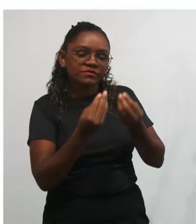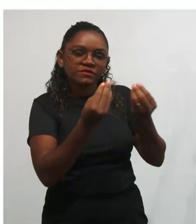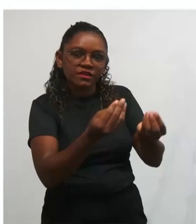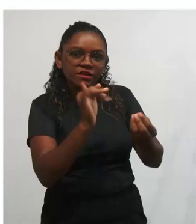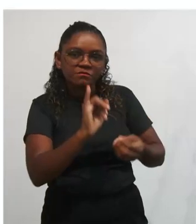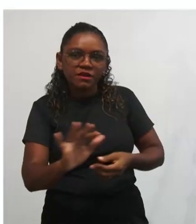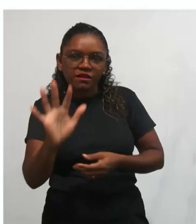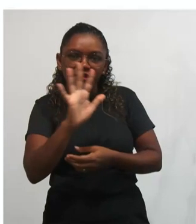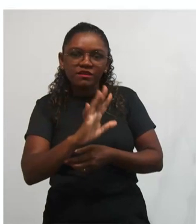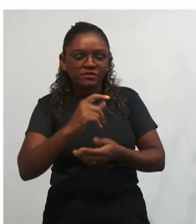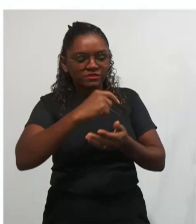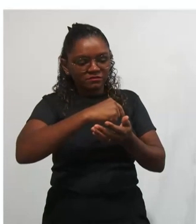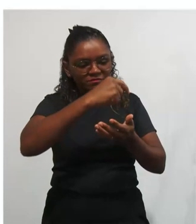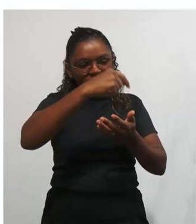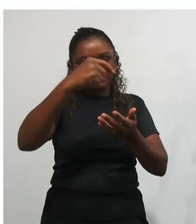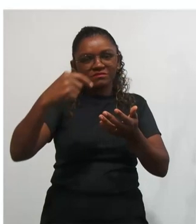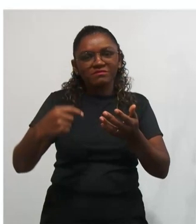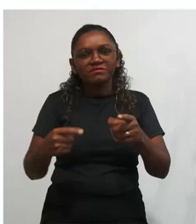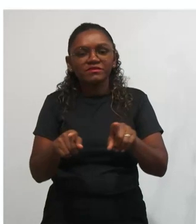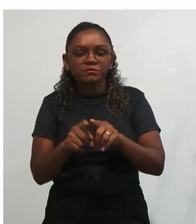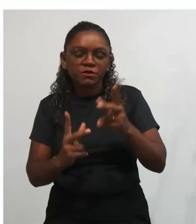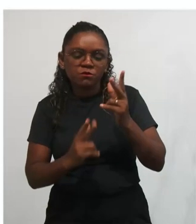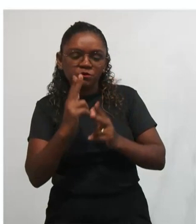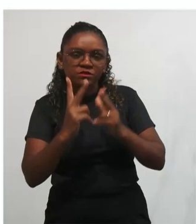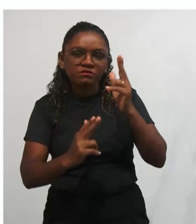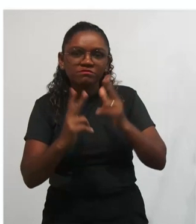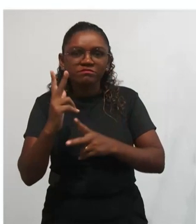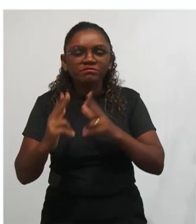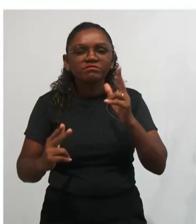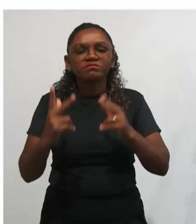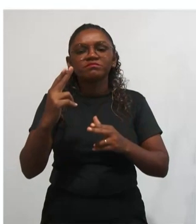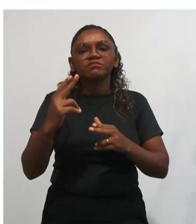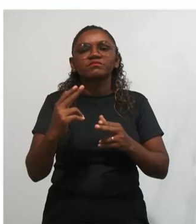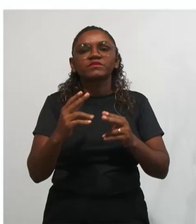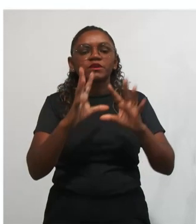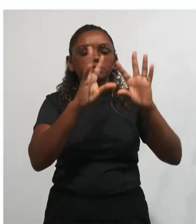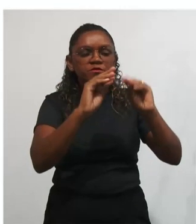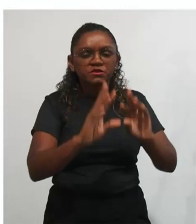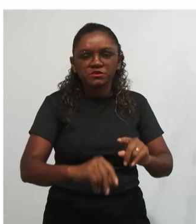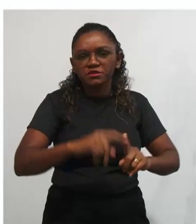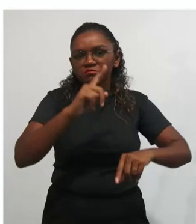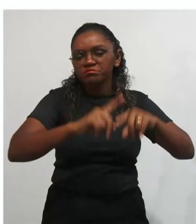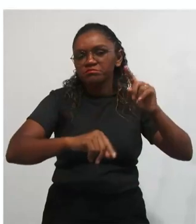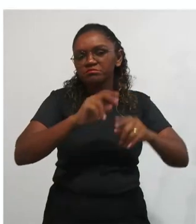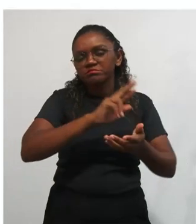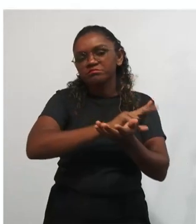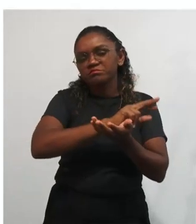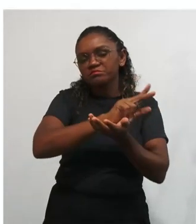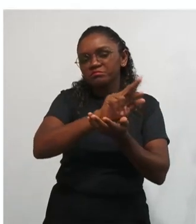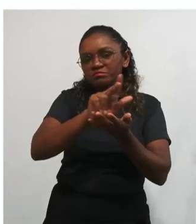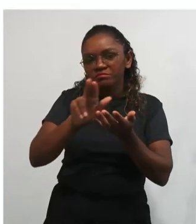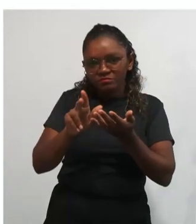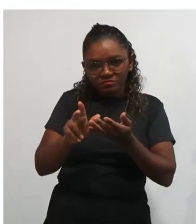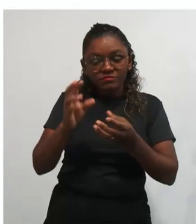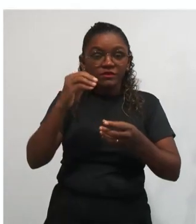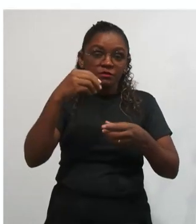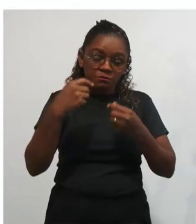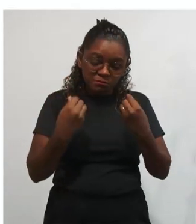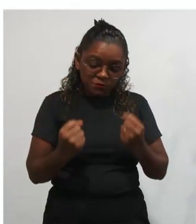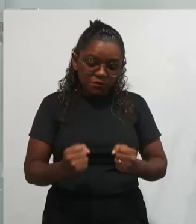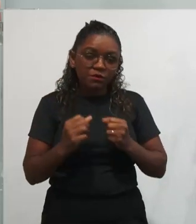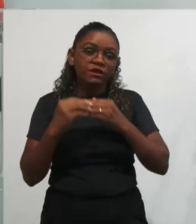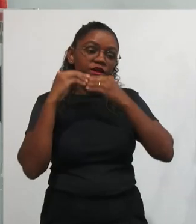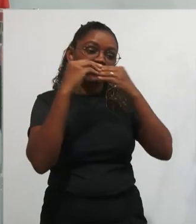tracejar cortar manusear diferentes objetos e texturas traga para sua sala de aula um